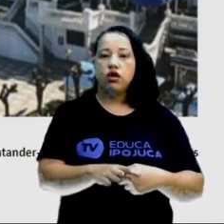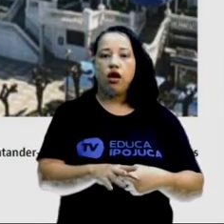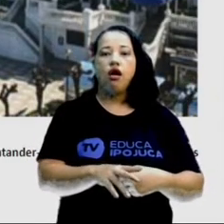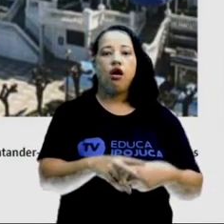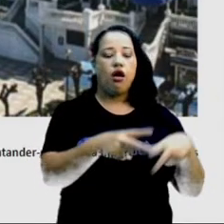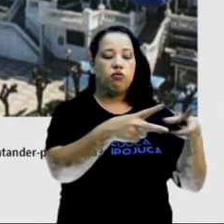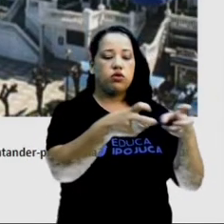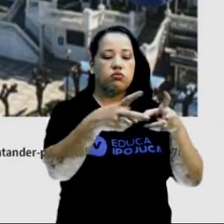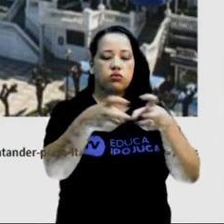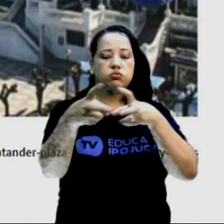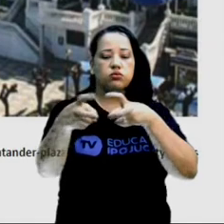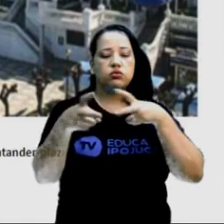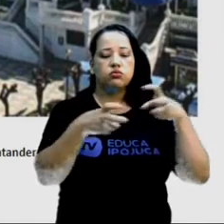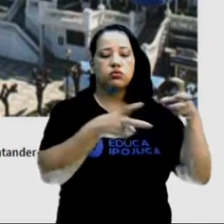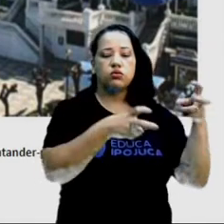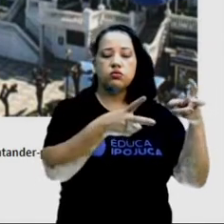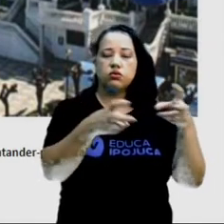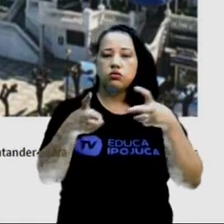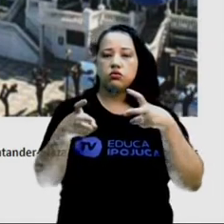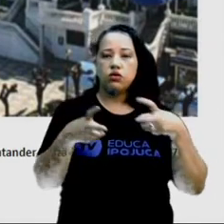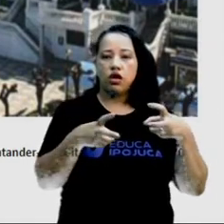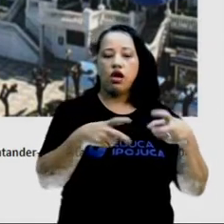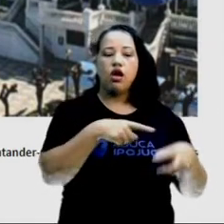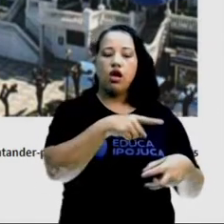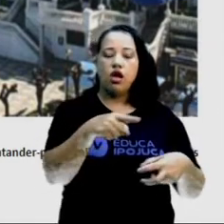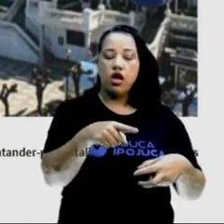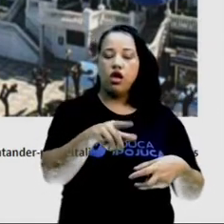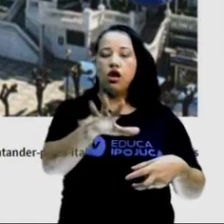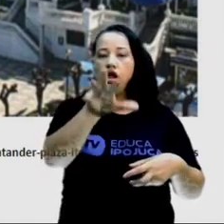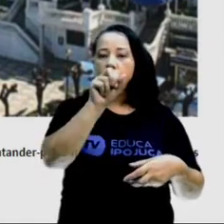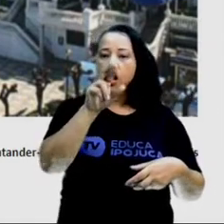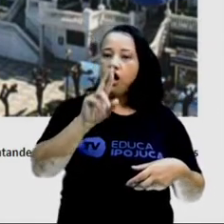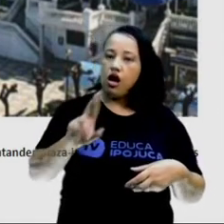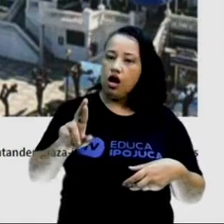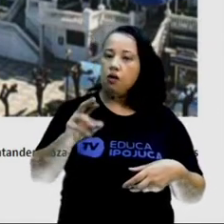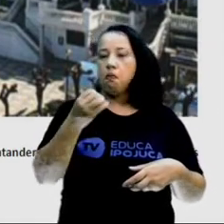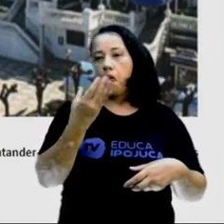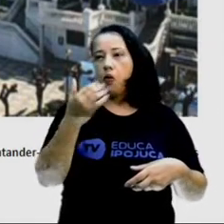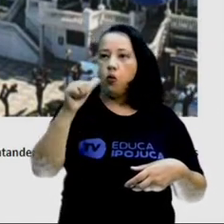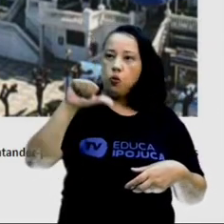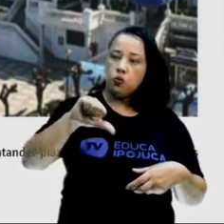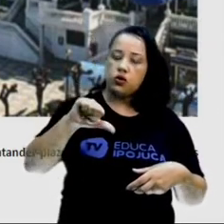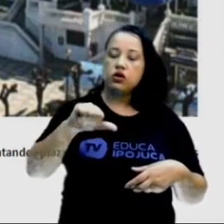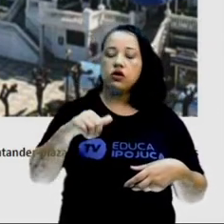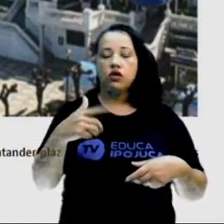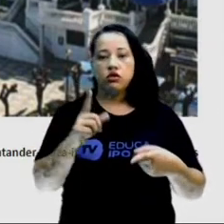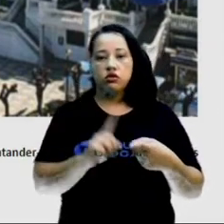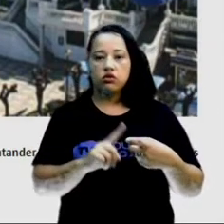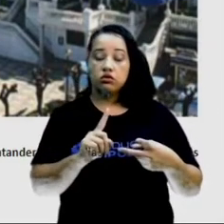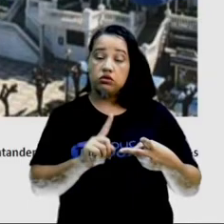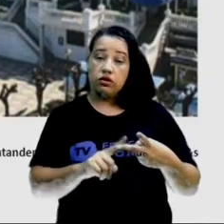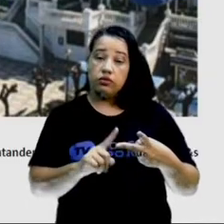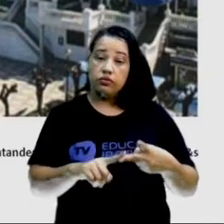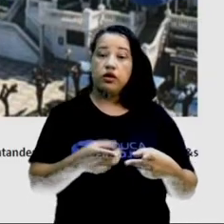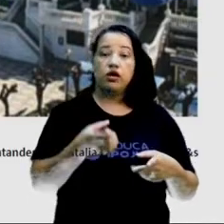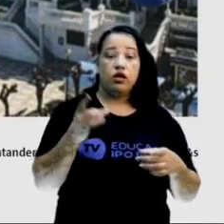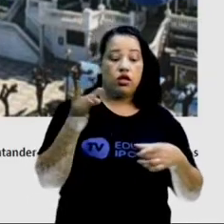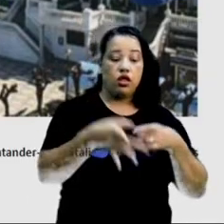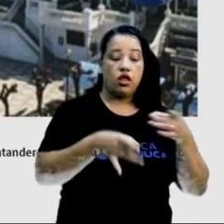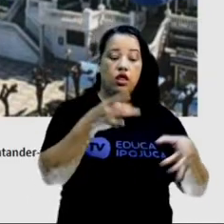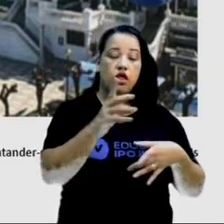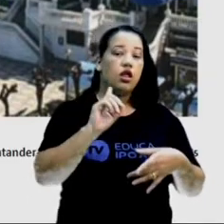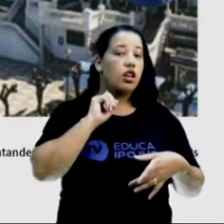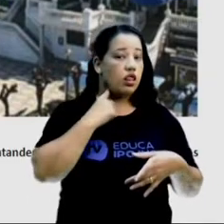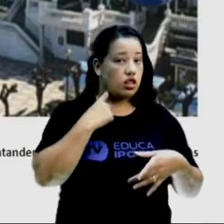de informações sobre a qualidade do ar, a coleta de lixo, a situação do trânsito e a